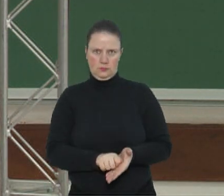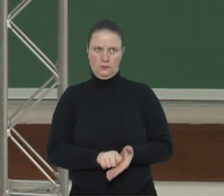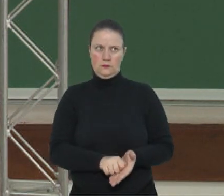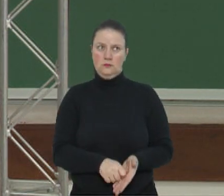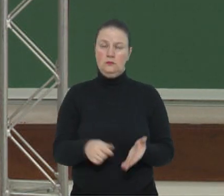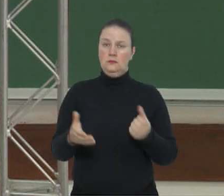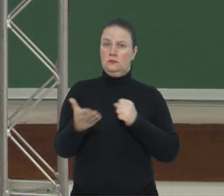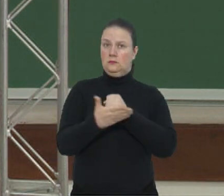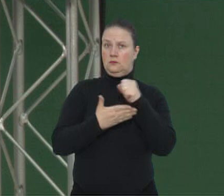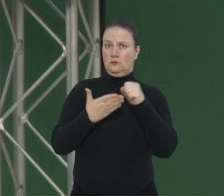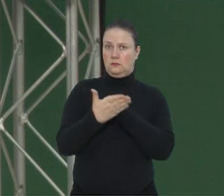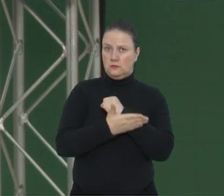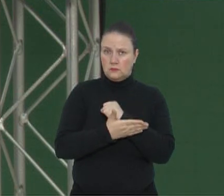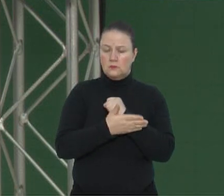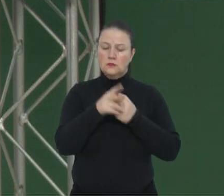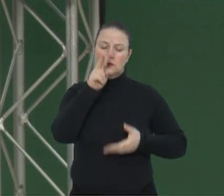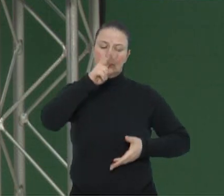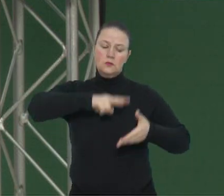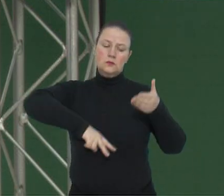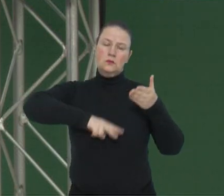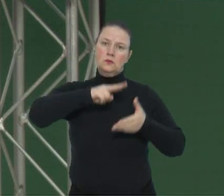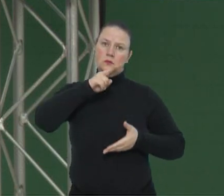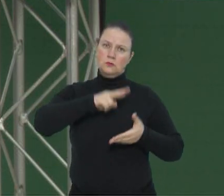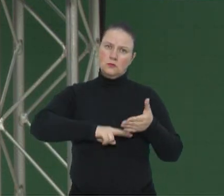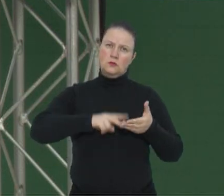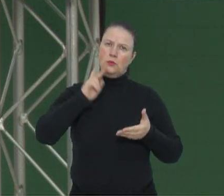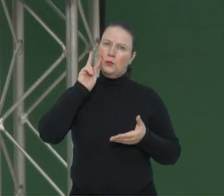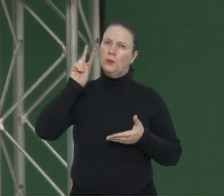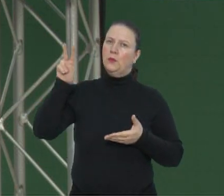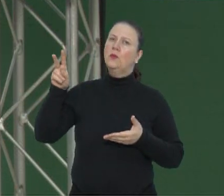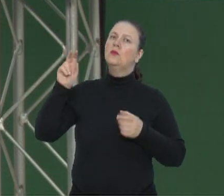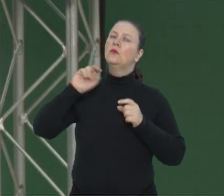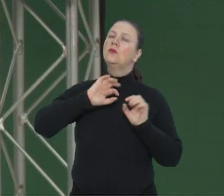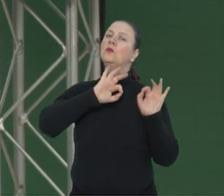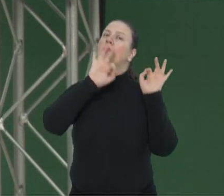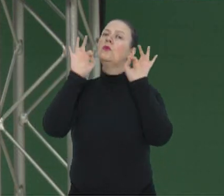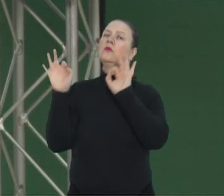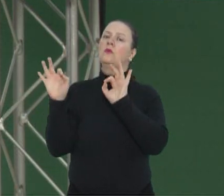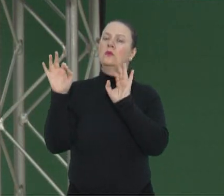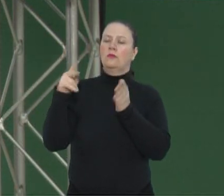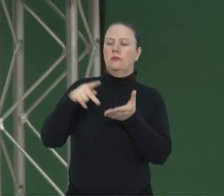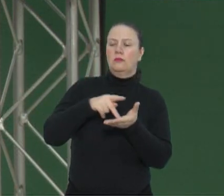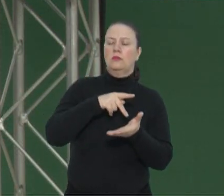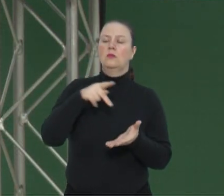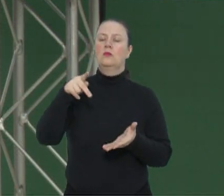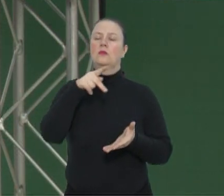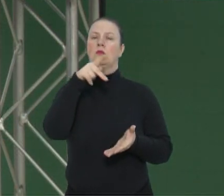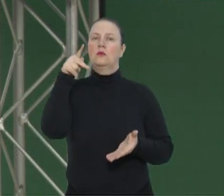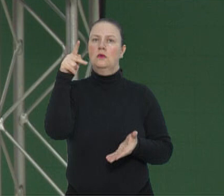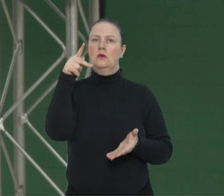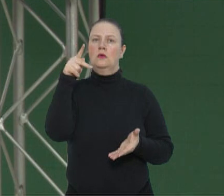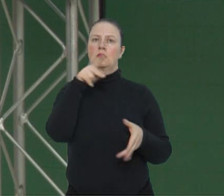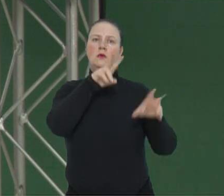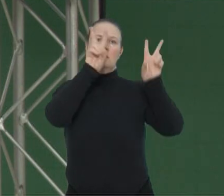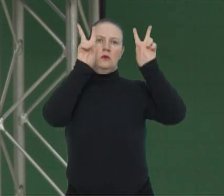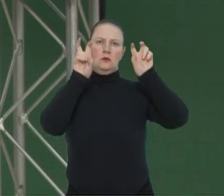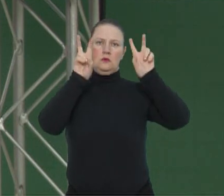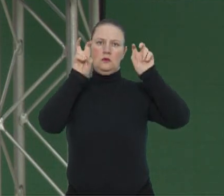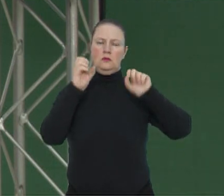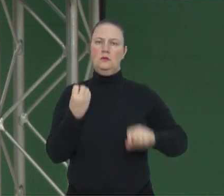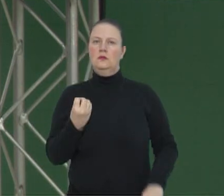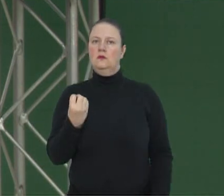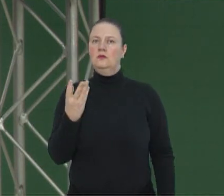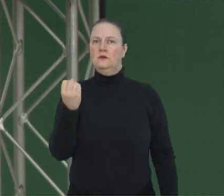E basicamente vamos ler aqui, né, confrontar a leitura com um dos poemas dele que fala sobre